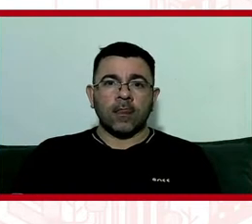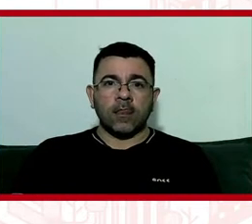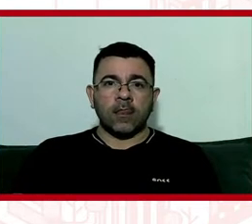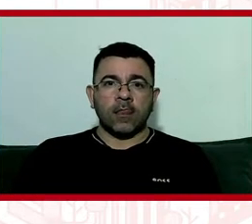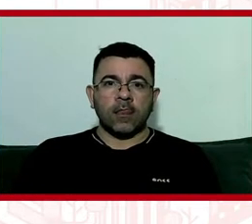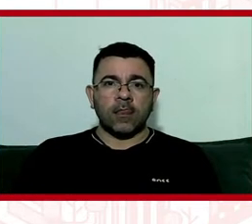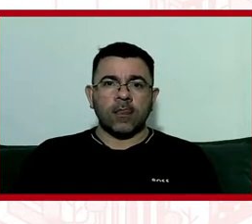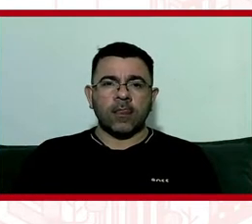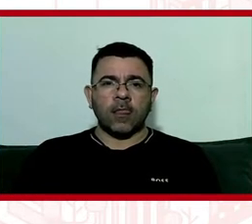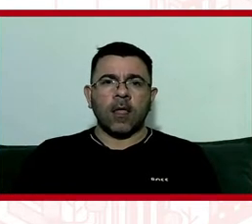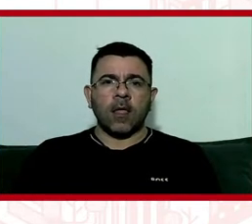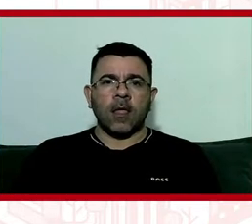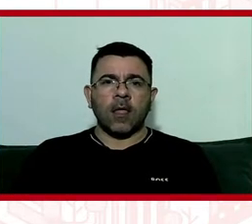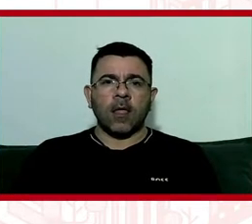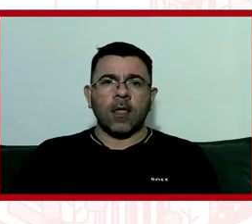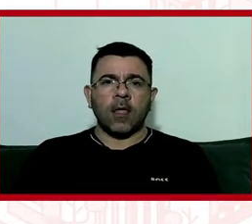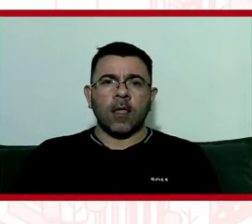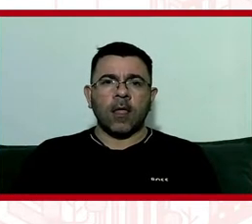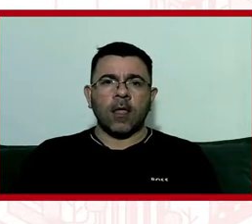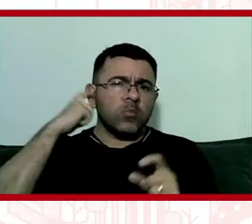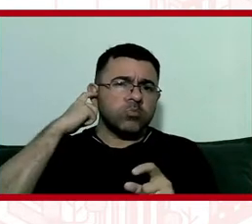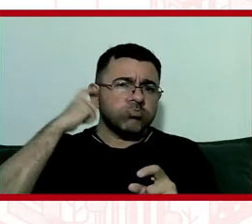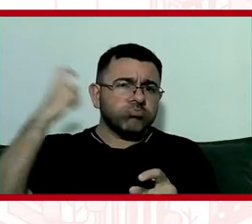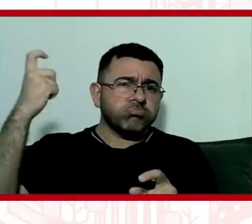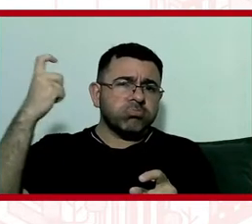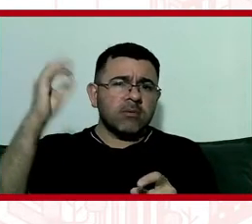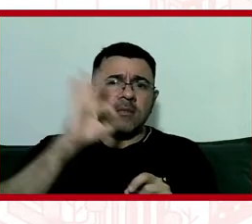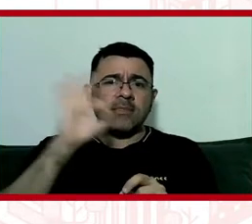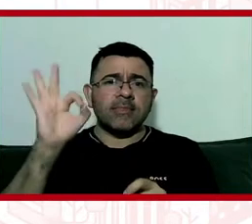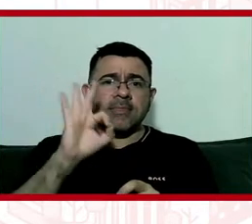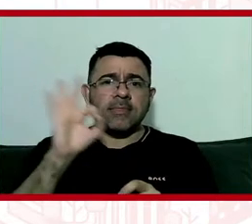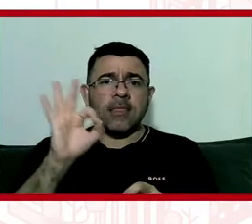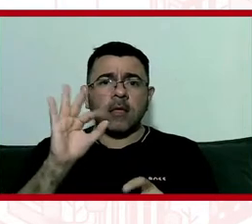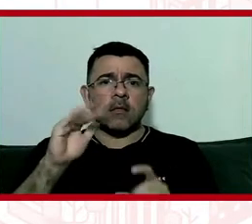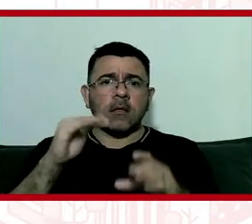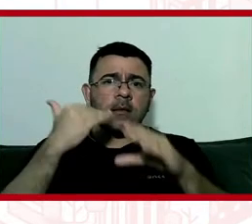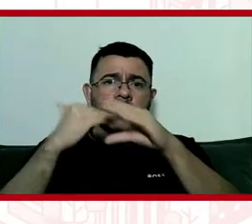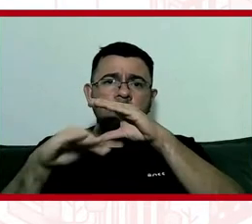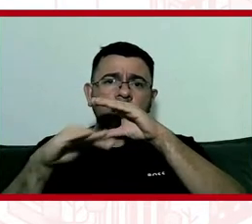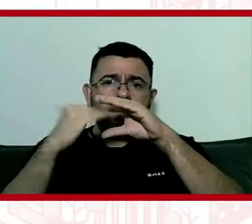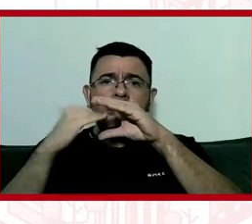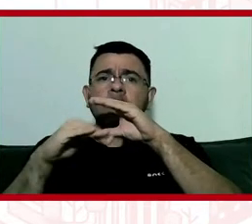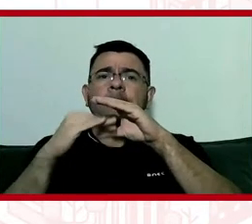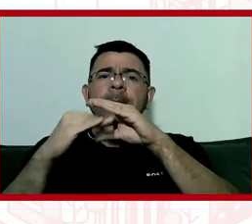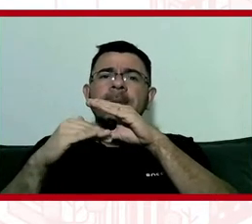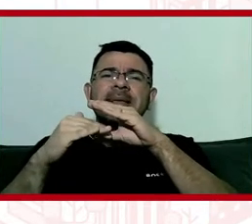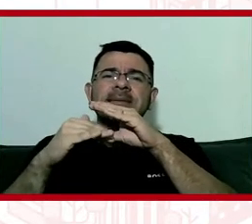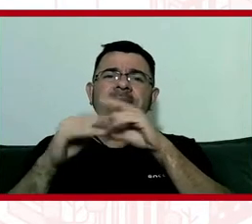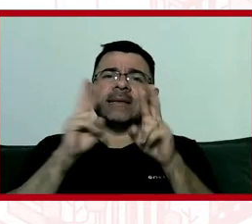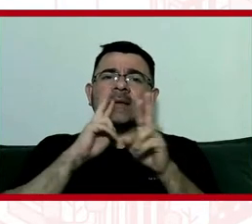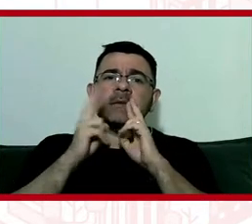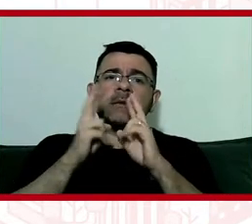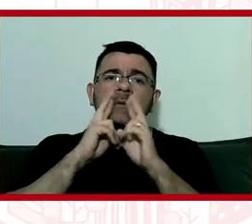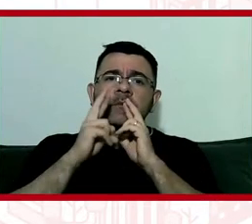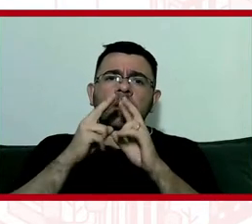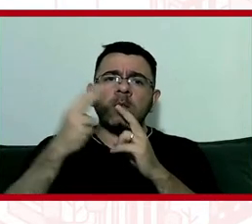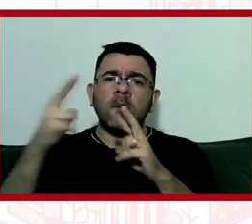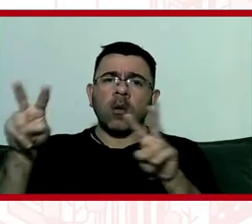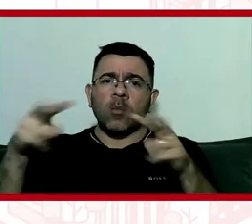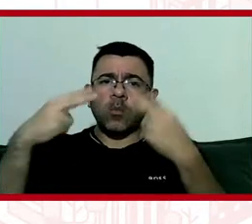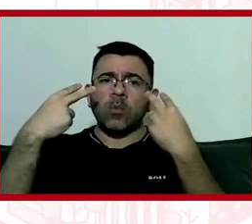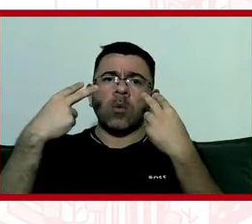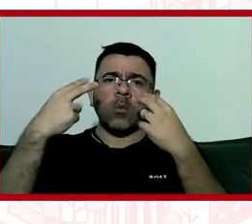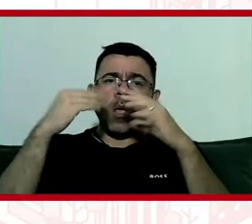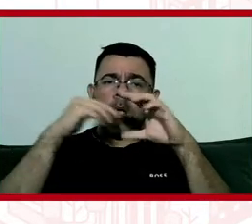conseguindo ouvir que tem algumas pessoas falando no chat que não tão conseguindo olhem aí no eh eh no